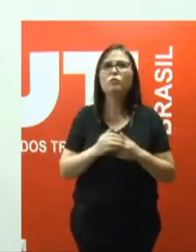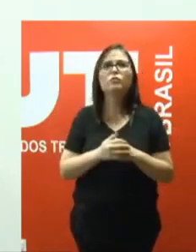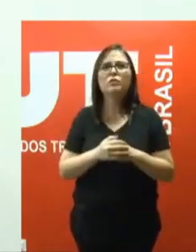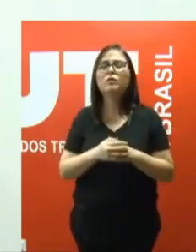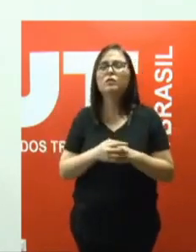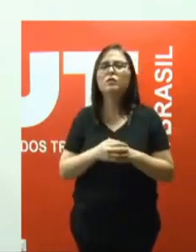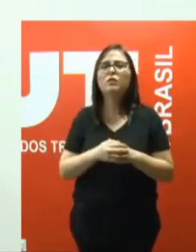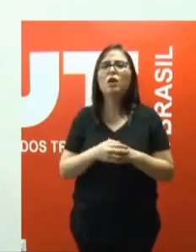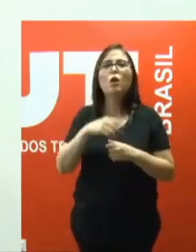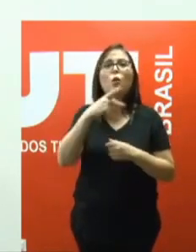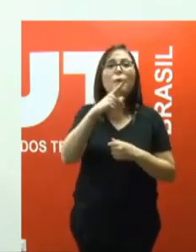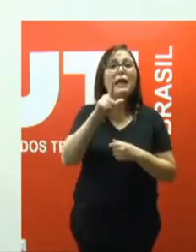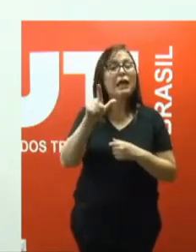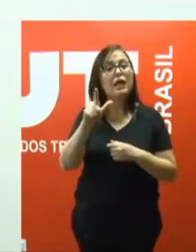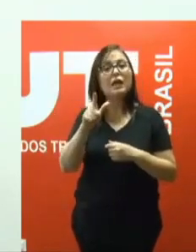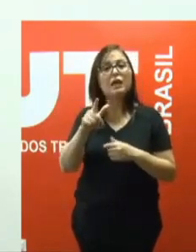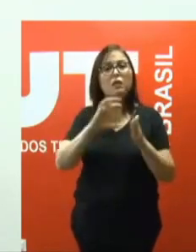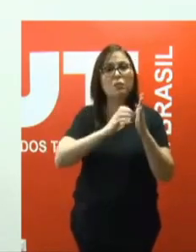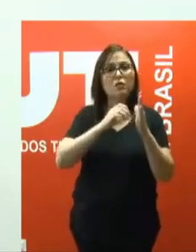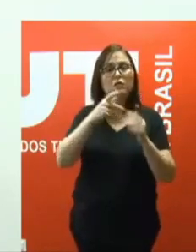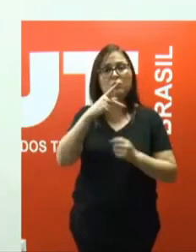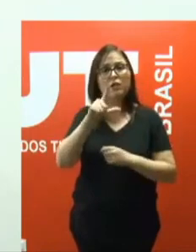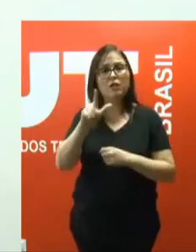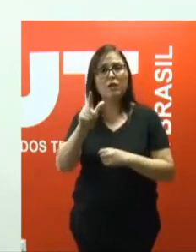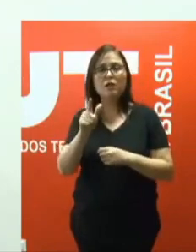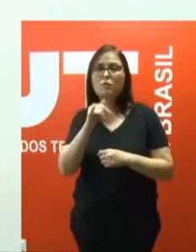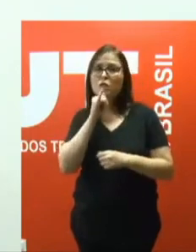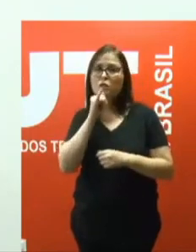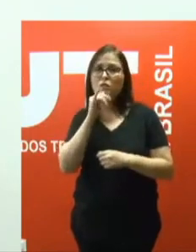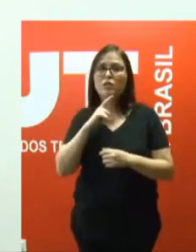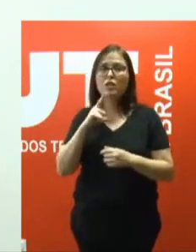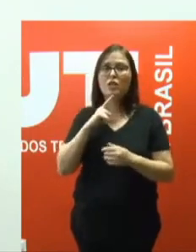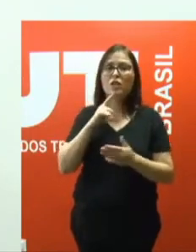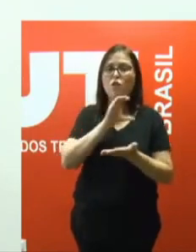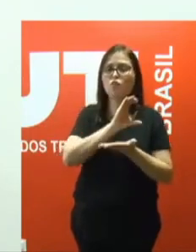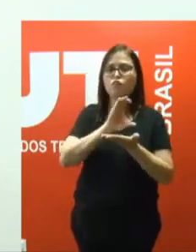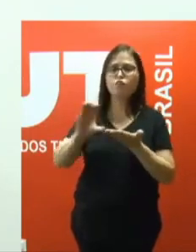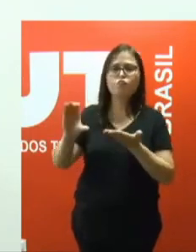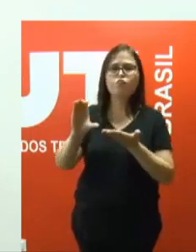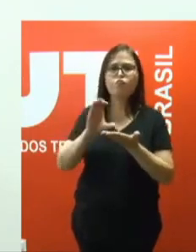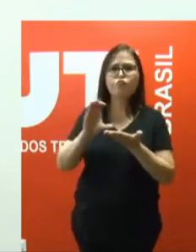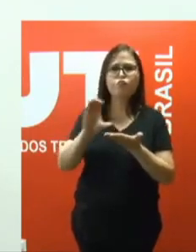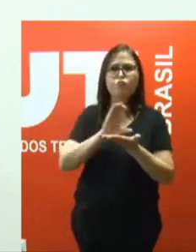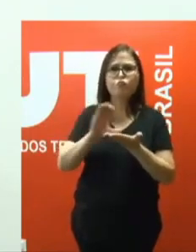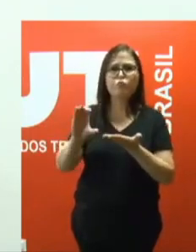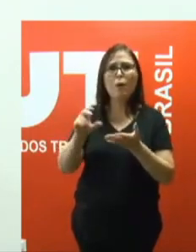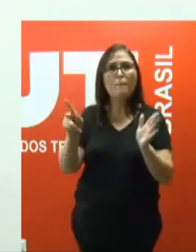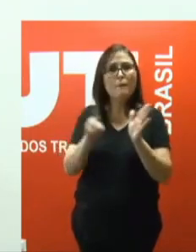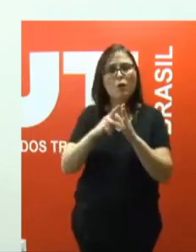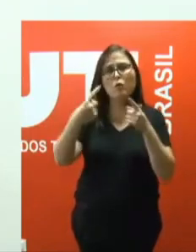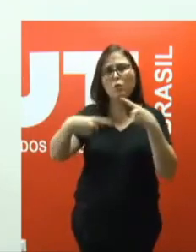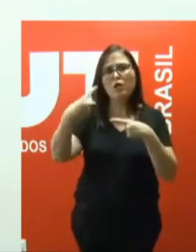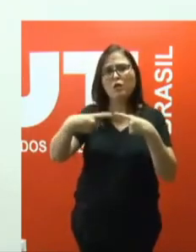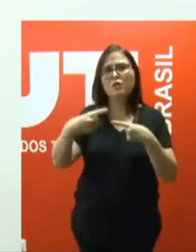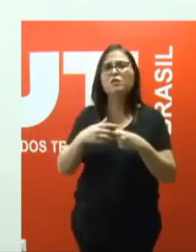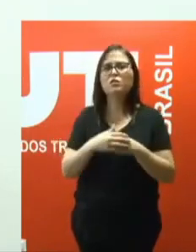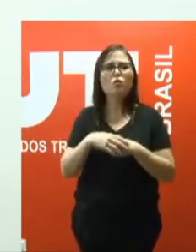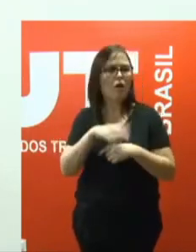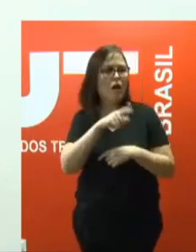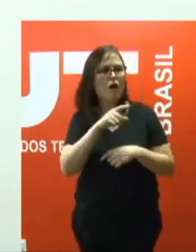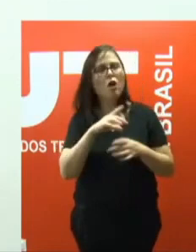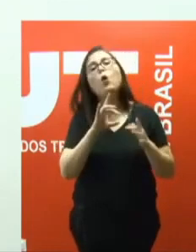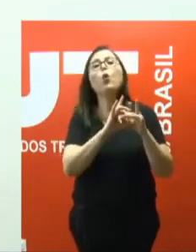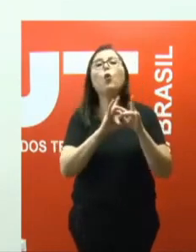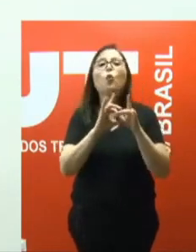O PL, por exemplo, só do fundo eleitoral, tem quase 800 milhões de reais. União